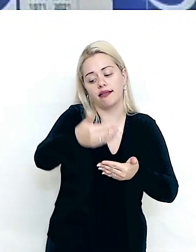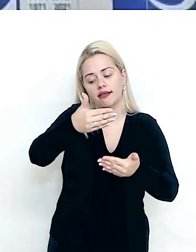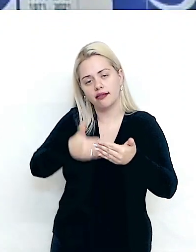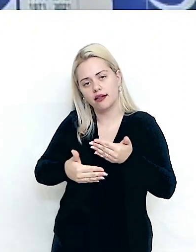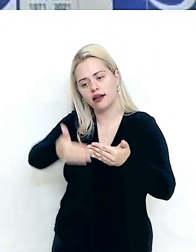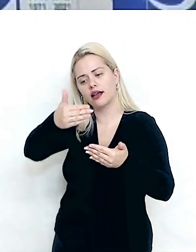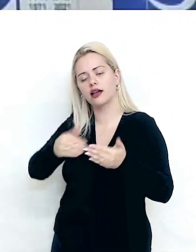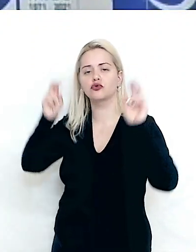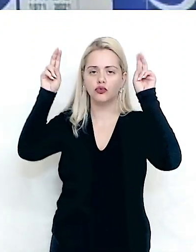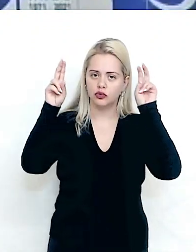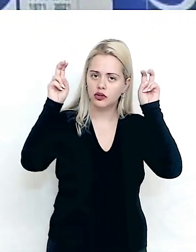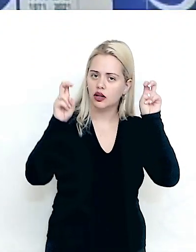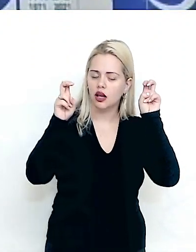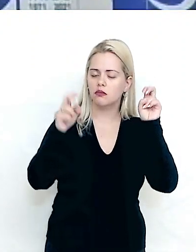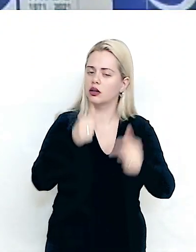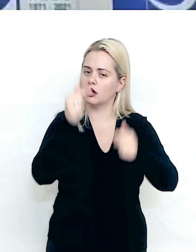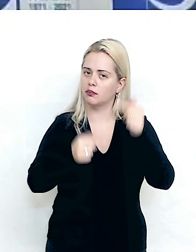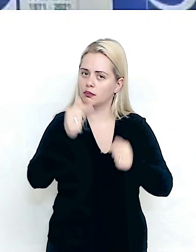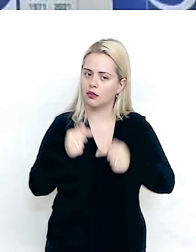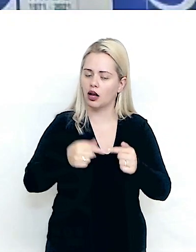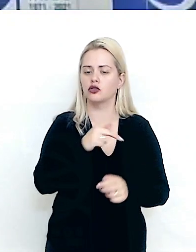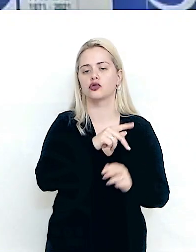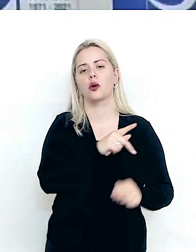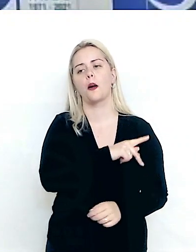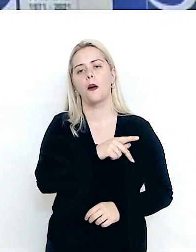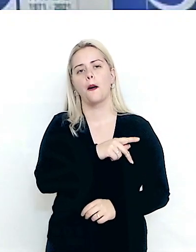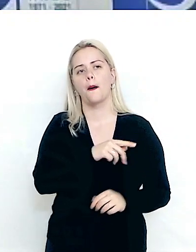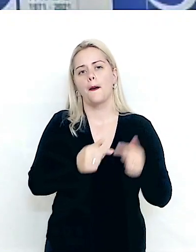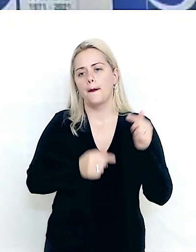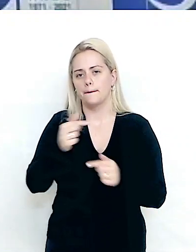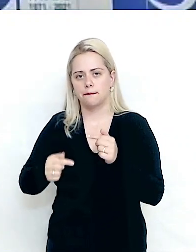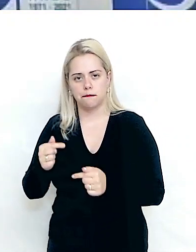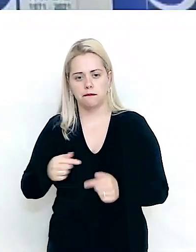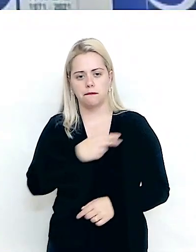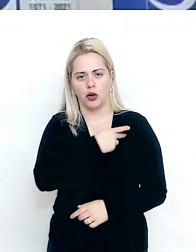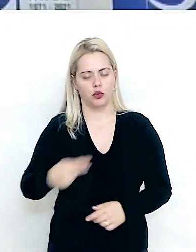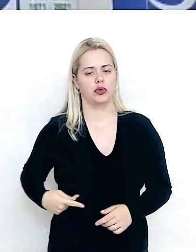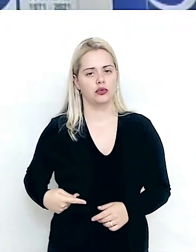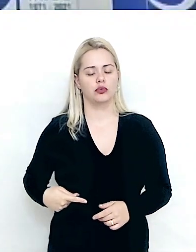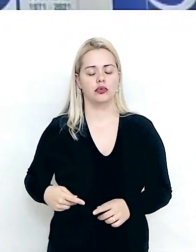tema considerado no debate público como legítimo, existe uma preocupação de caráter protecionista.